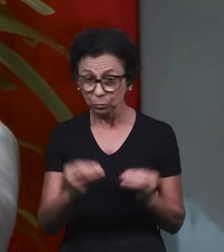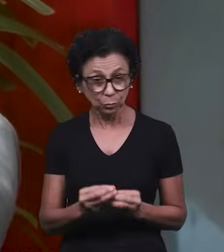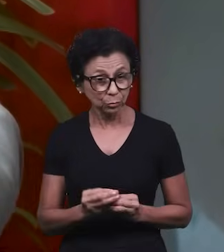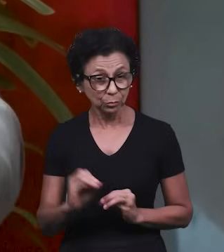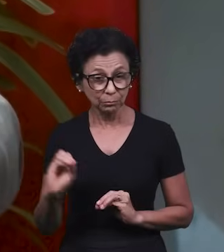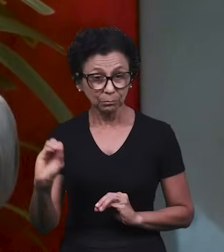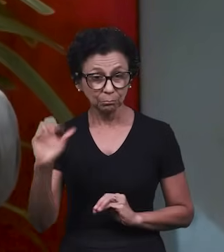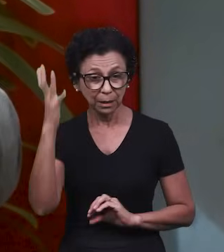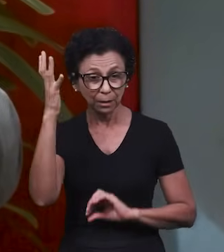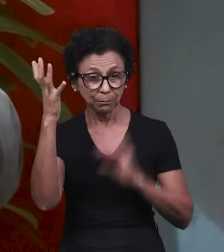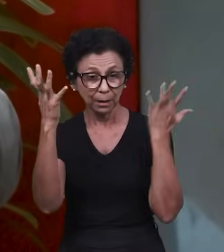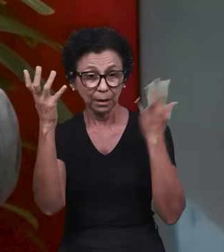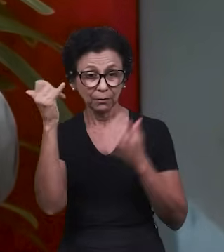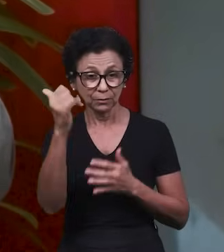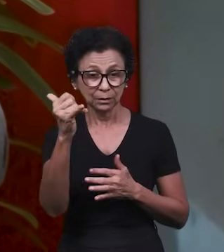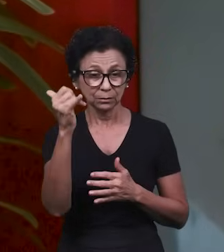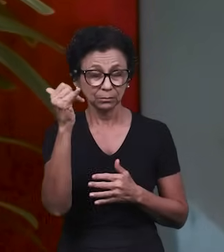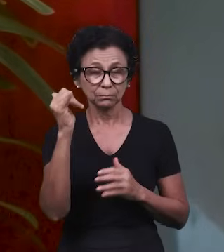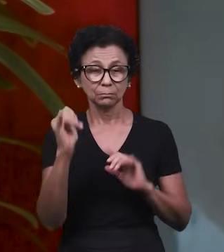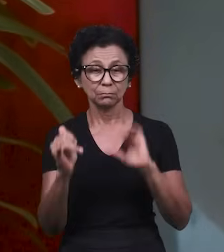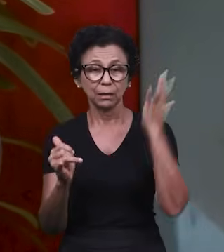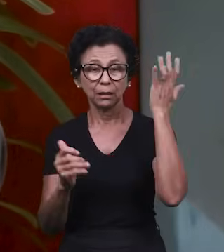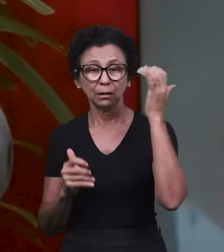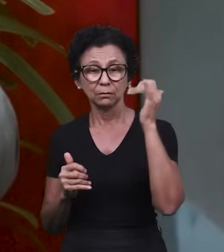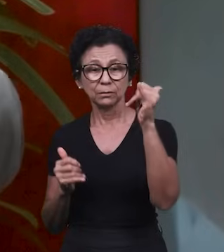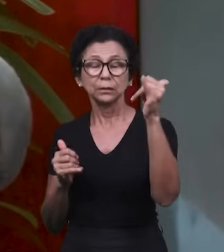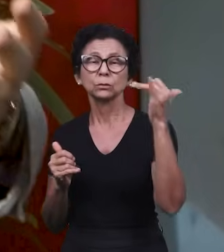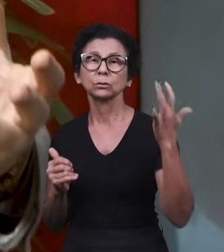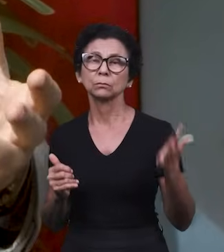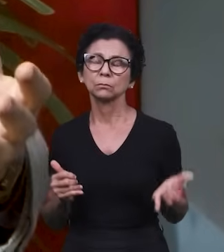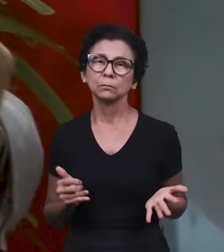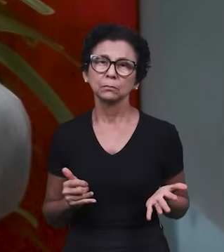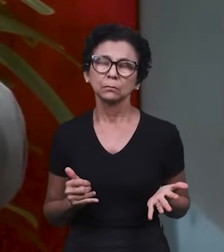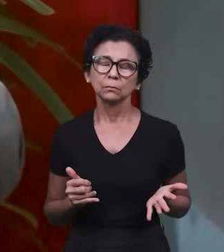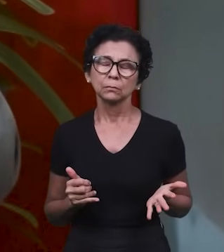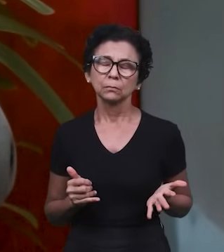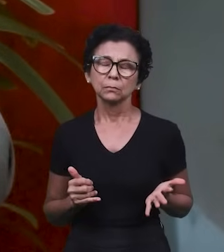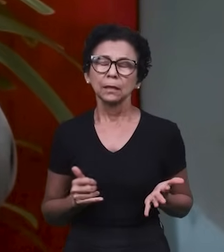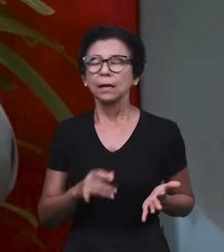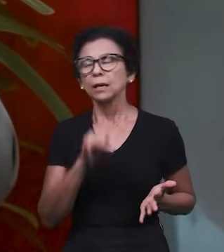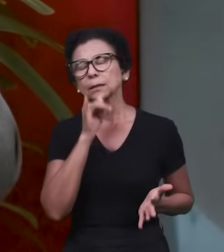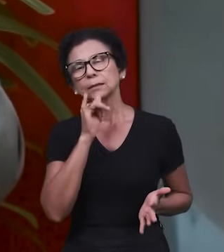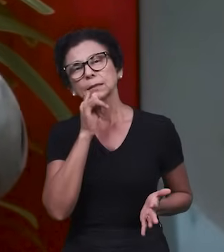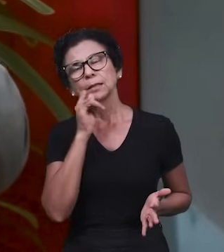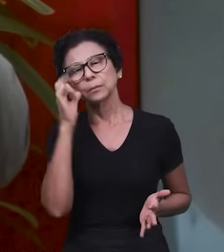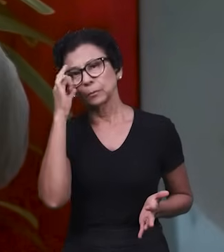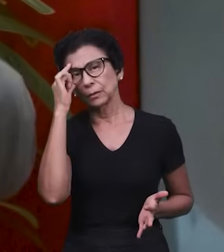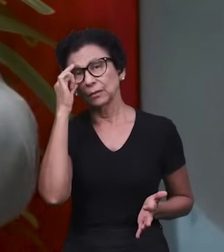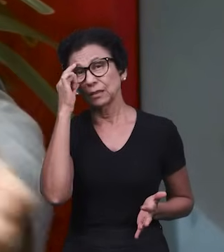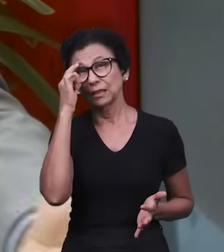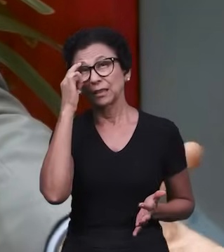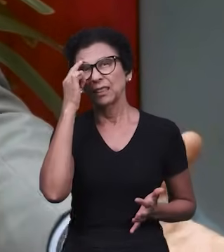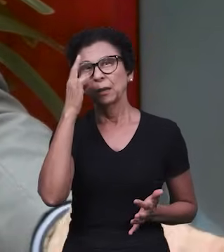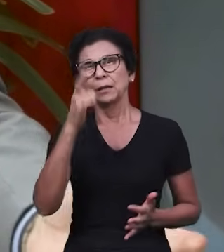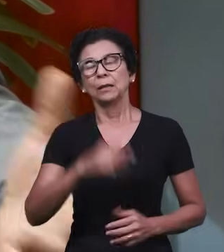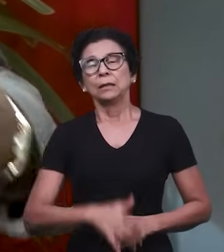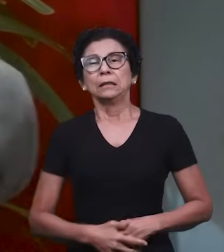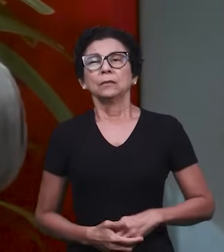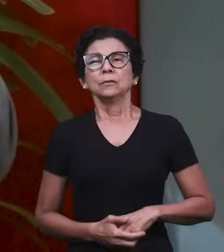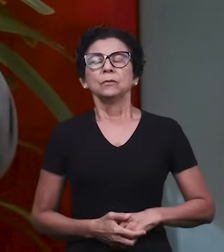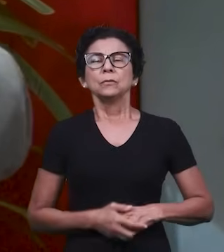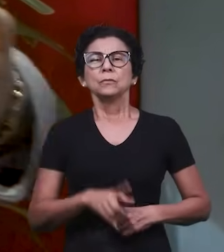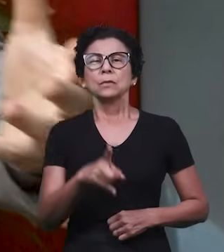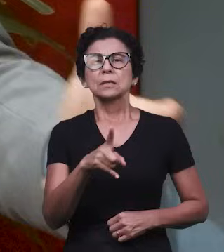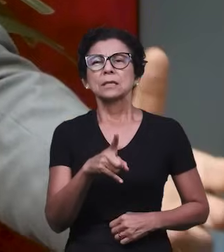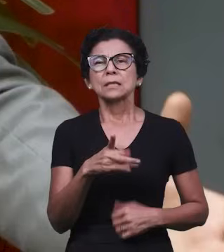sinais que apontam para esse momento. Por exemplo, quando você estuda sobre a estátua de Daniel, você está